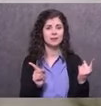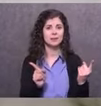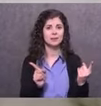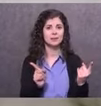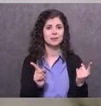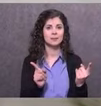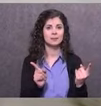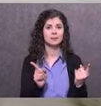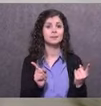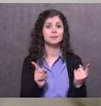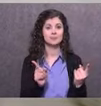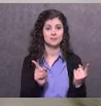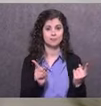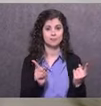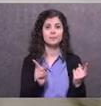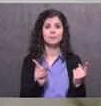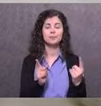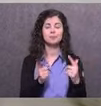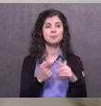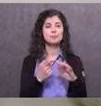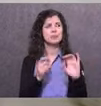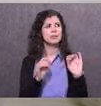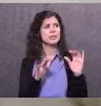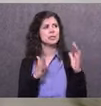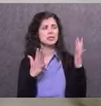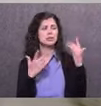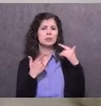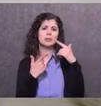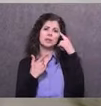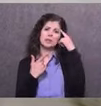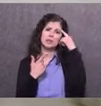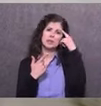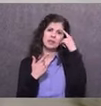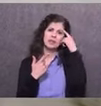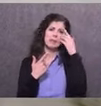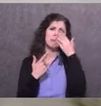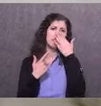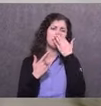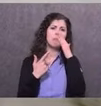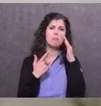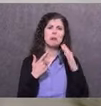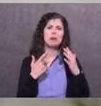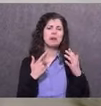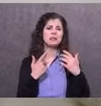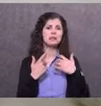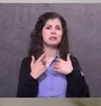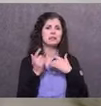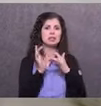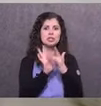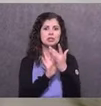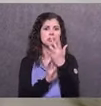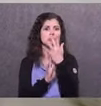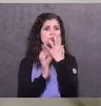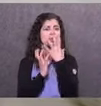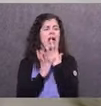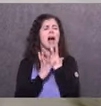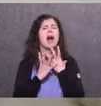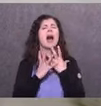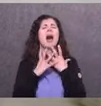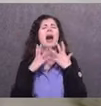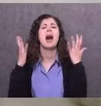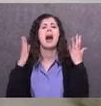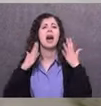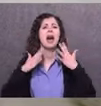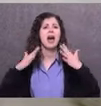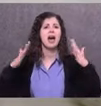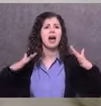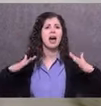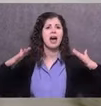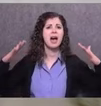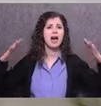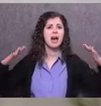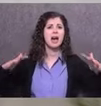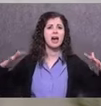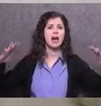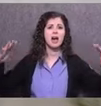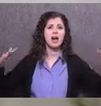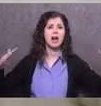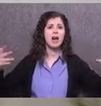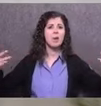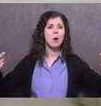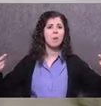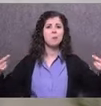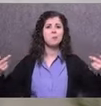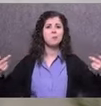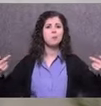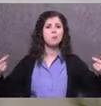À primeira vista, parece ser um grito lançado no vazio, sem encontrar